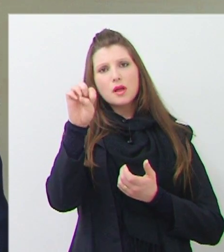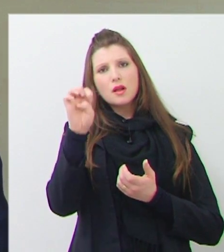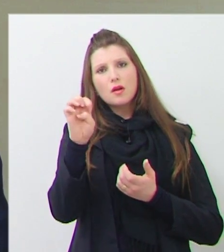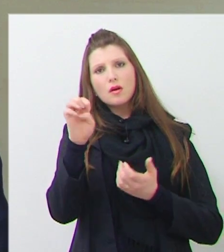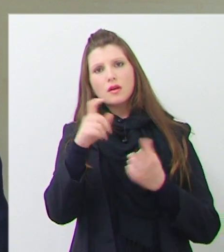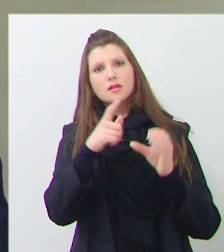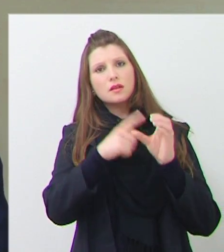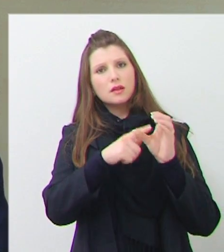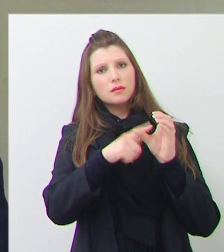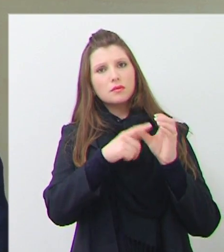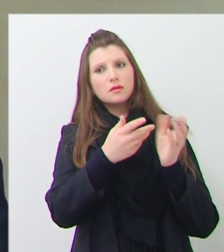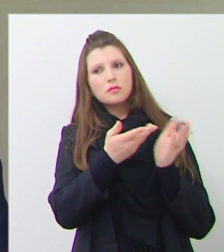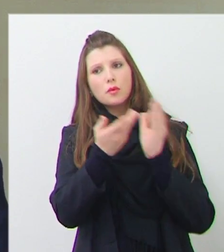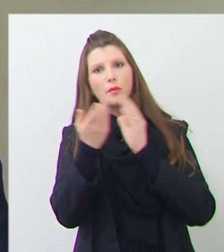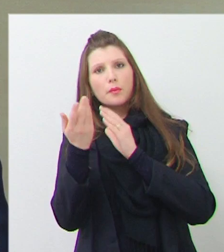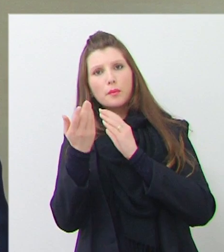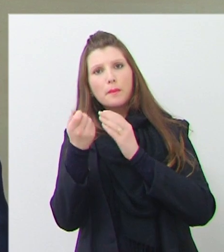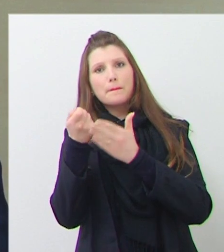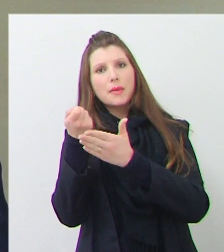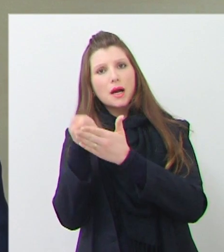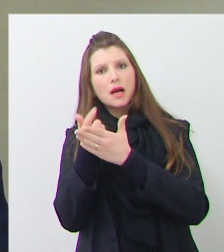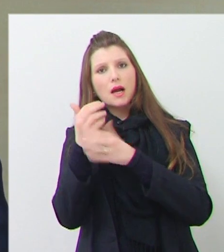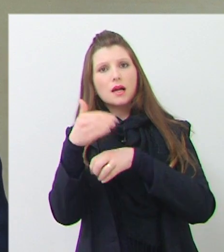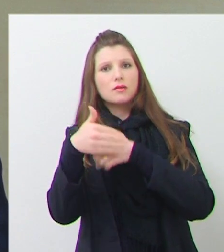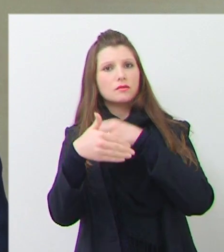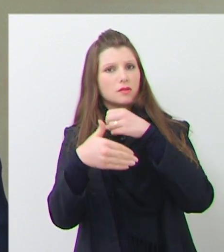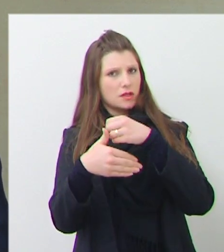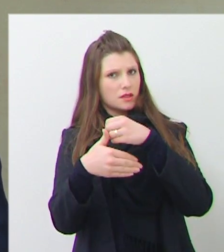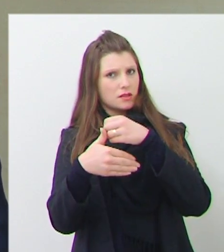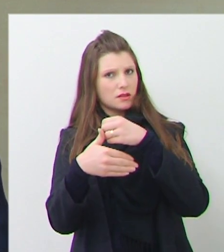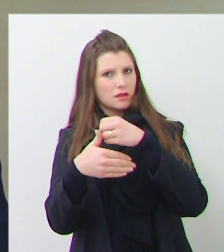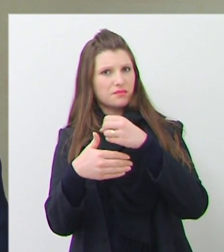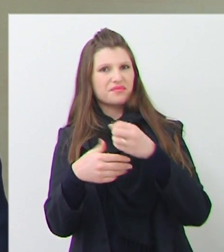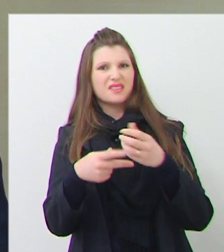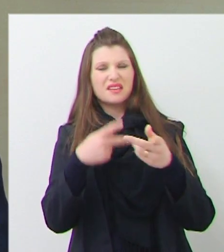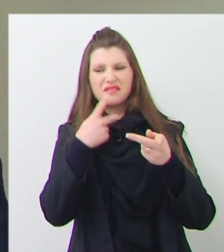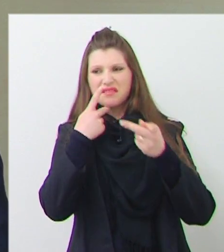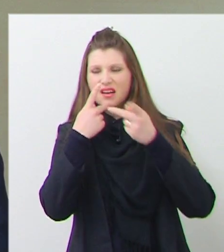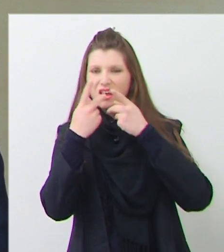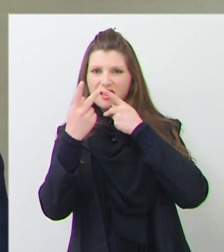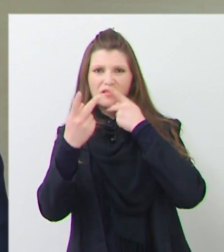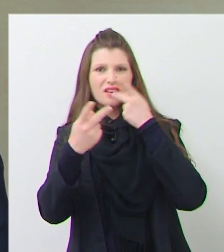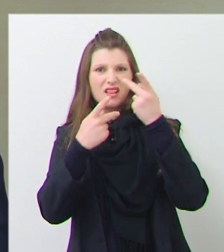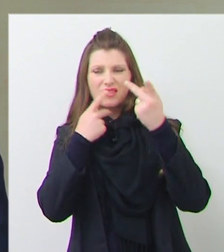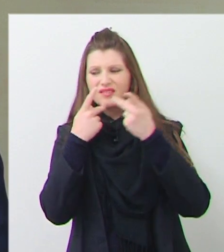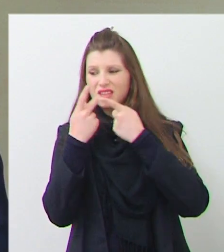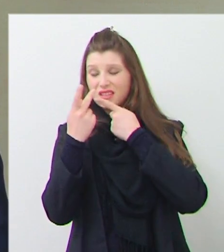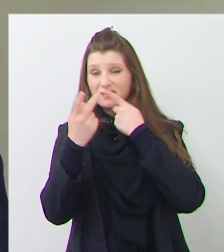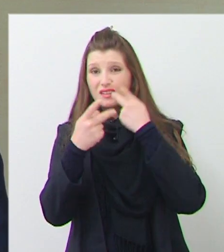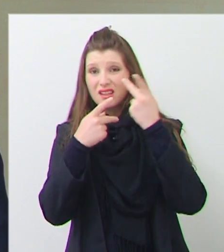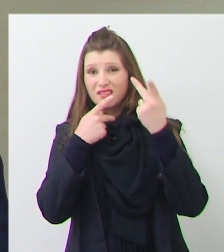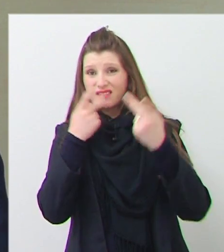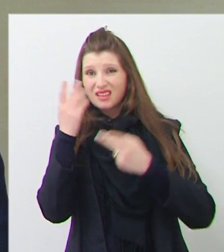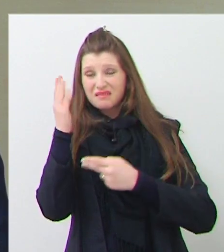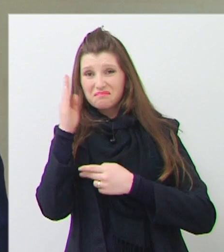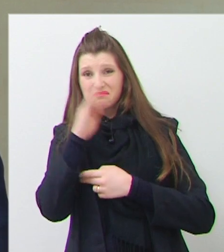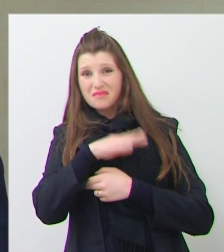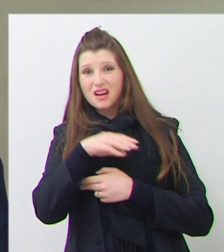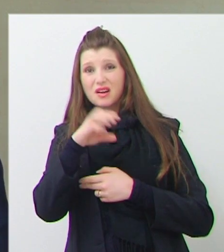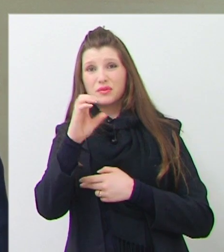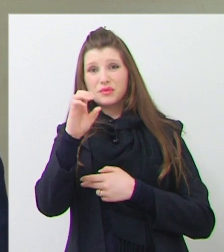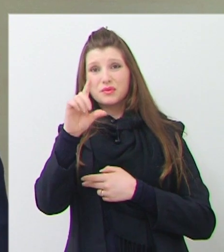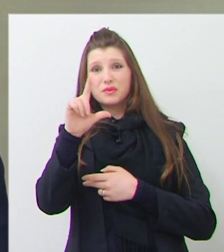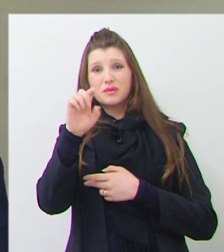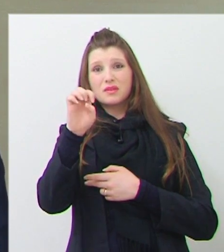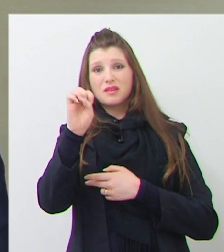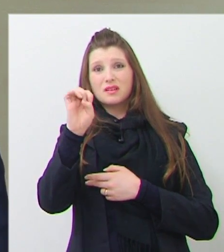Falo tanto do governo do Salvaro, né? Tanto essa administração, né? Mas esquece que o prefeito Márcio